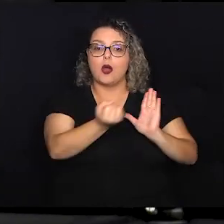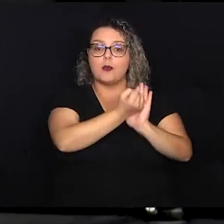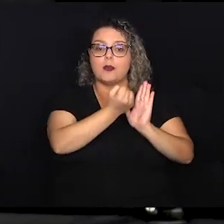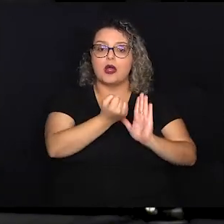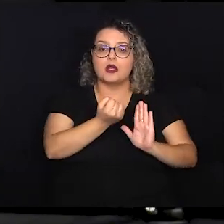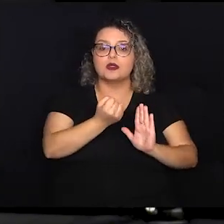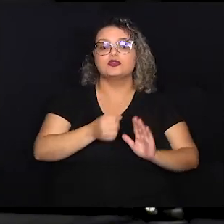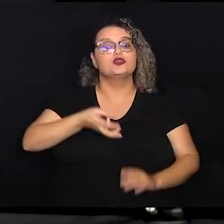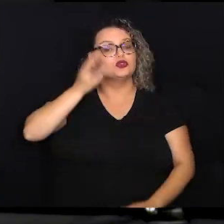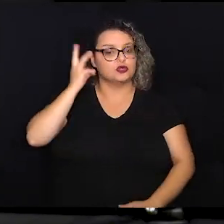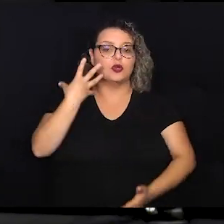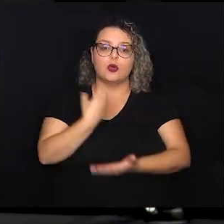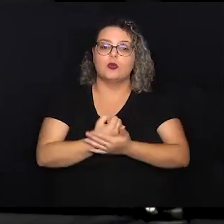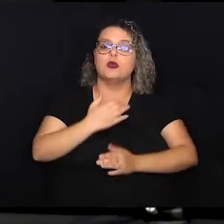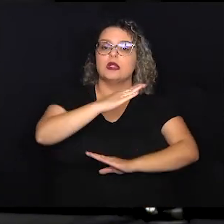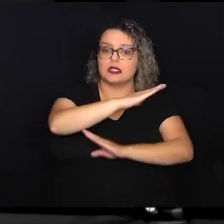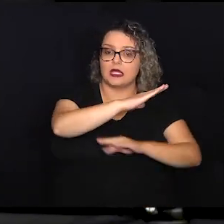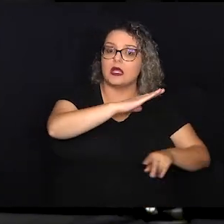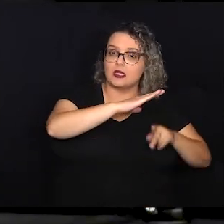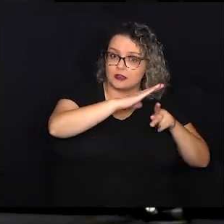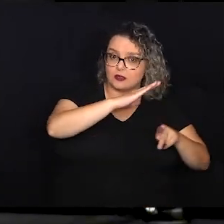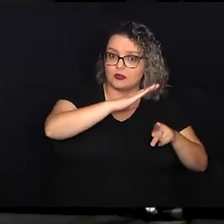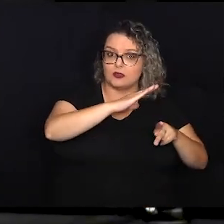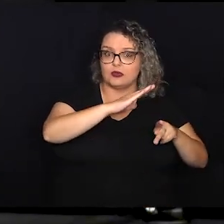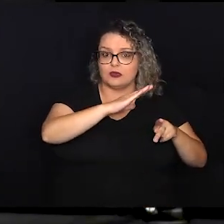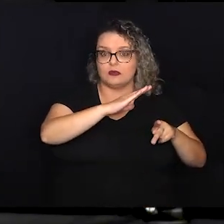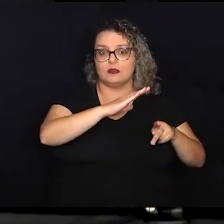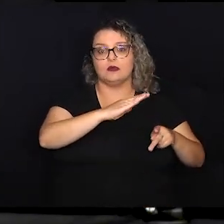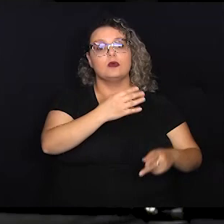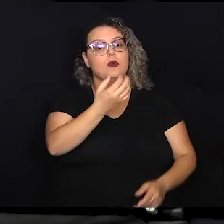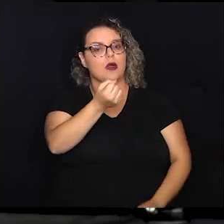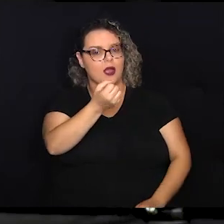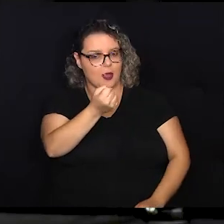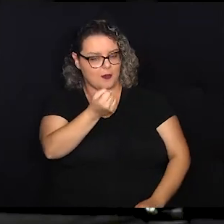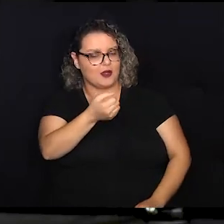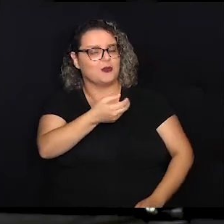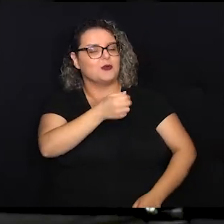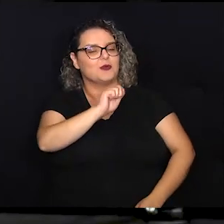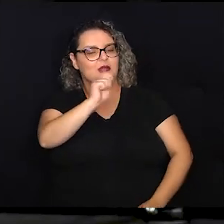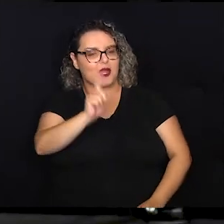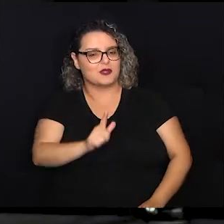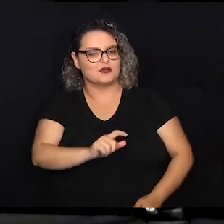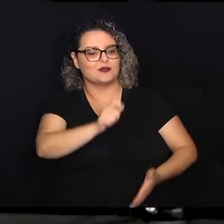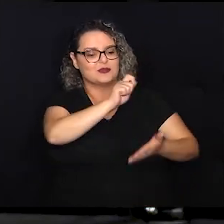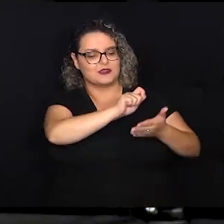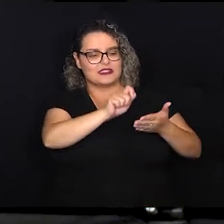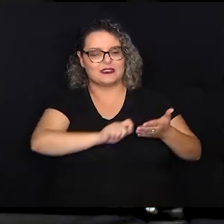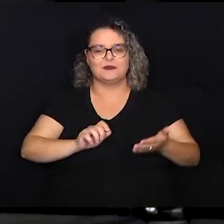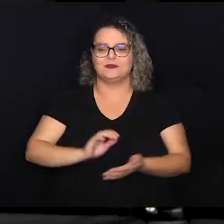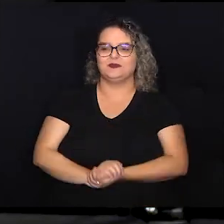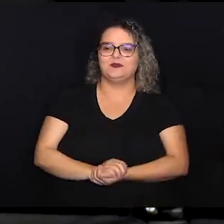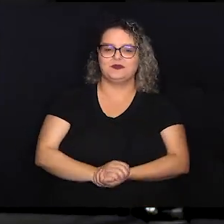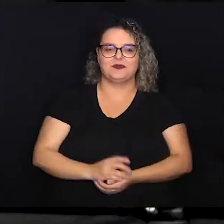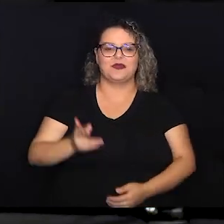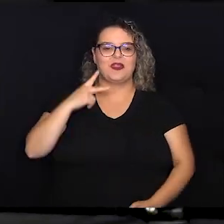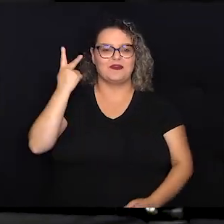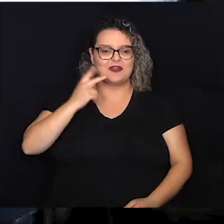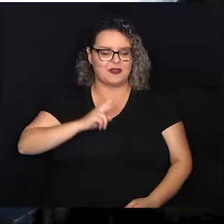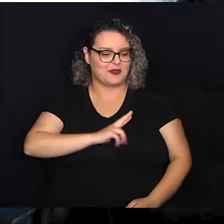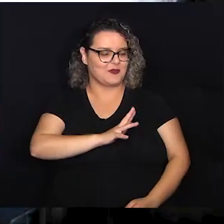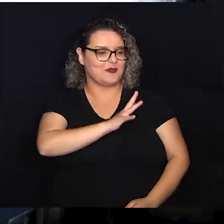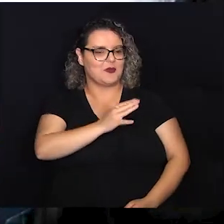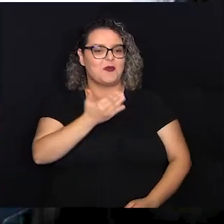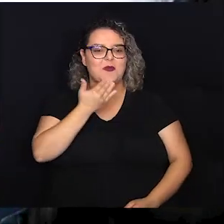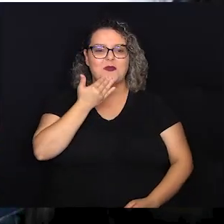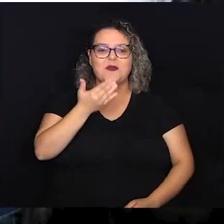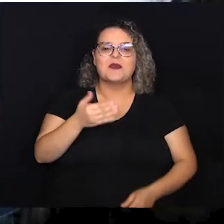TV com o logotipo do nosso podcast Na Casa do Povo, escrito em branco e azul.